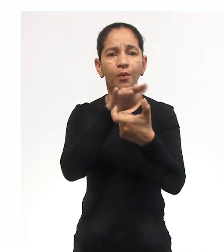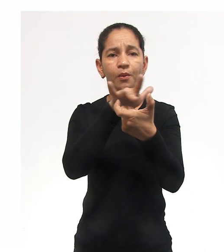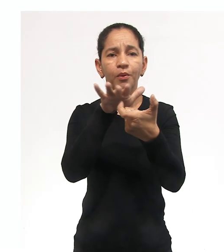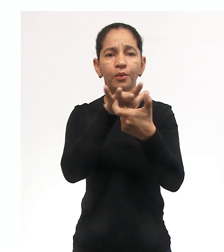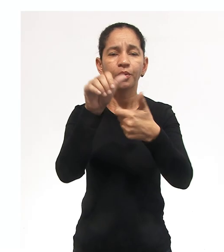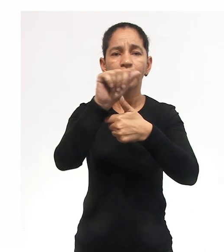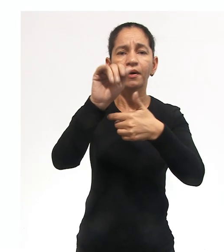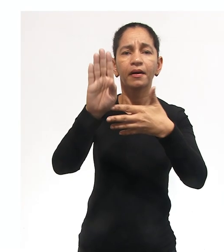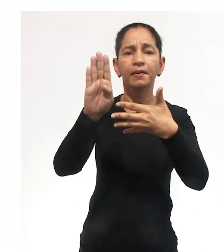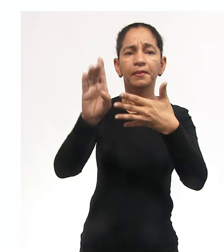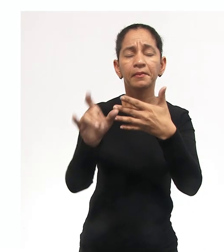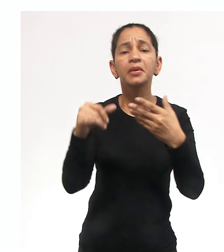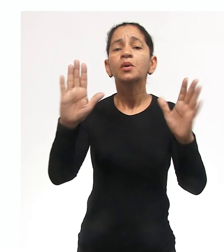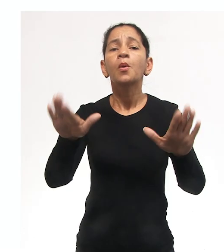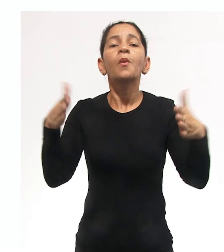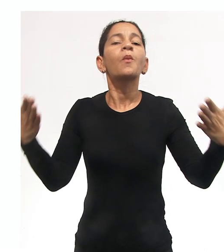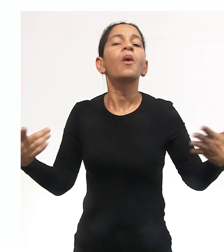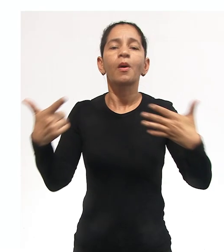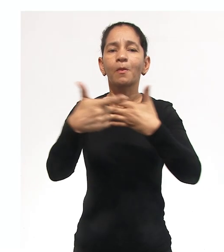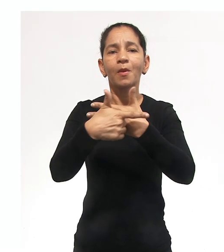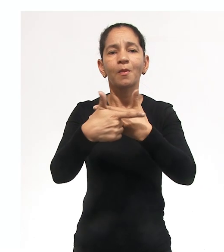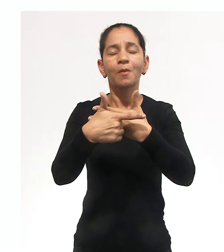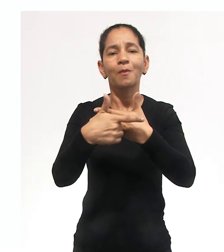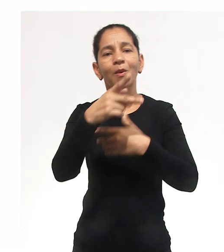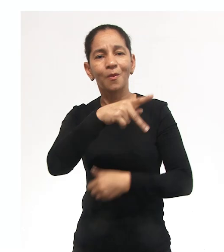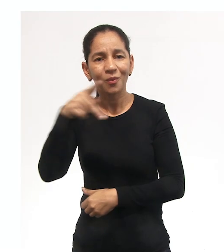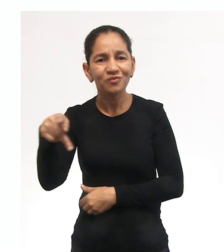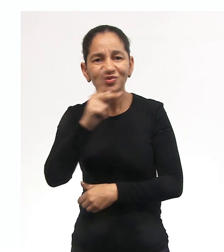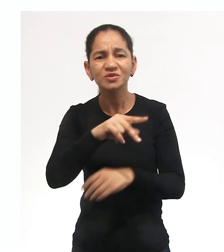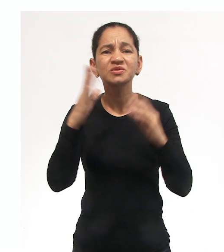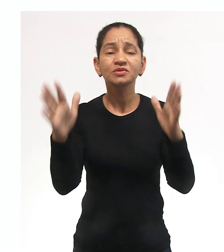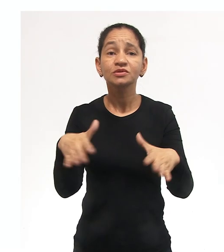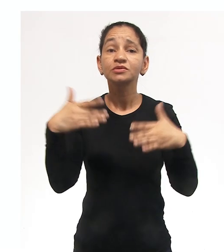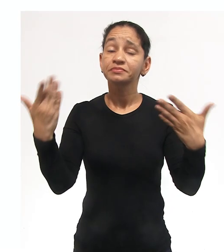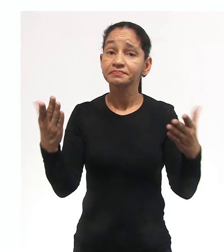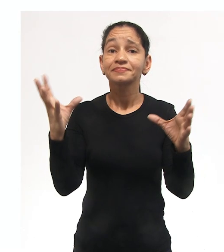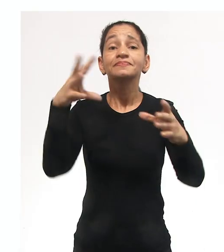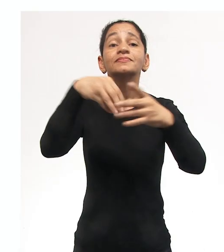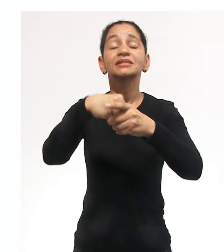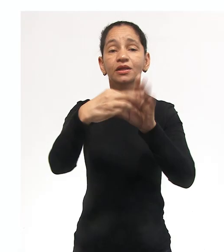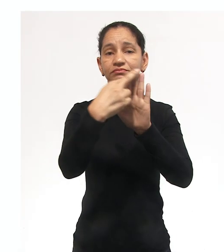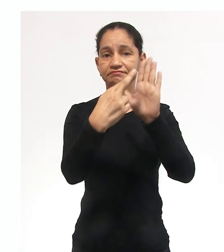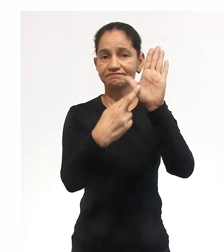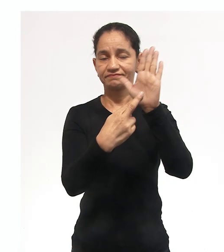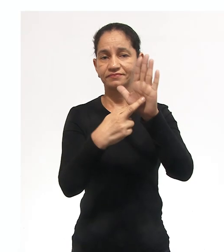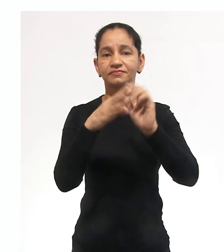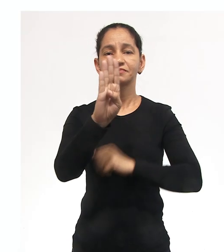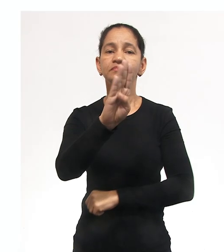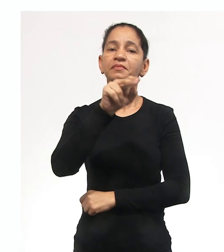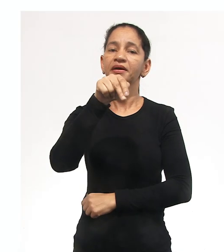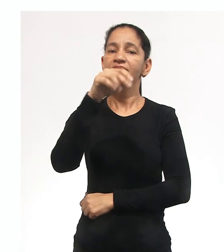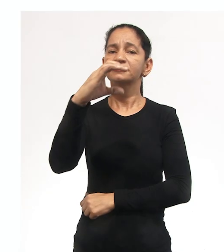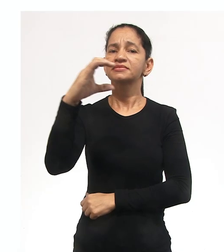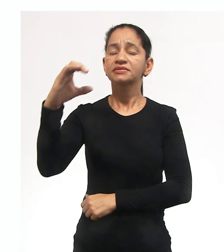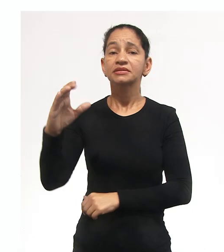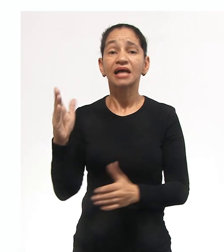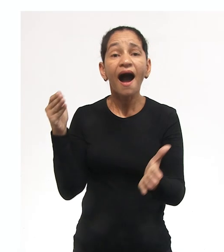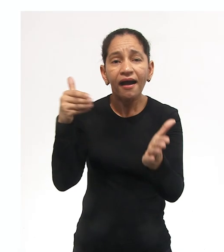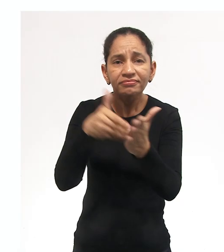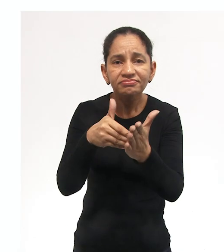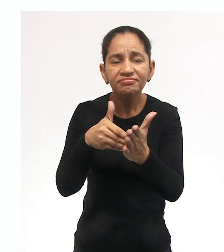alfabetização e letramento, leitura e escrita, o papel do professor, alfabetização na